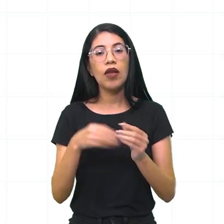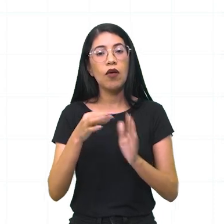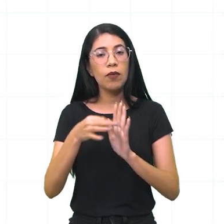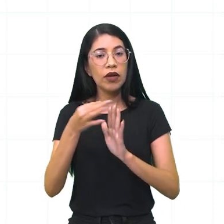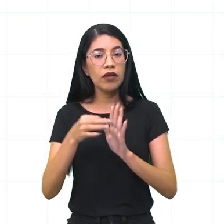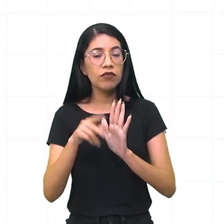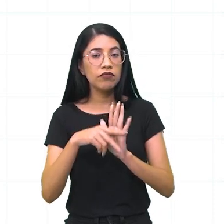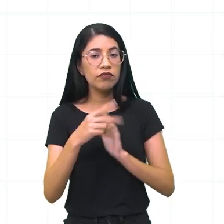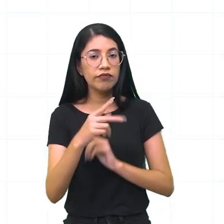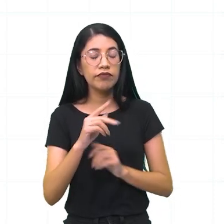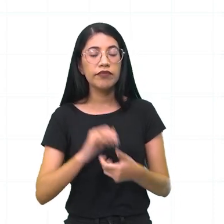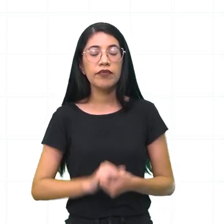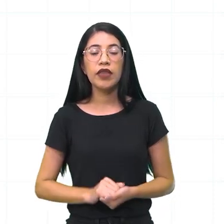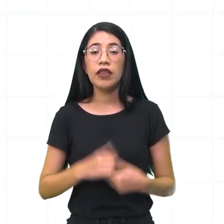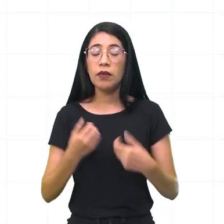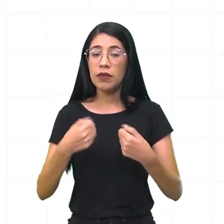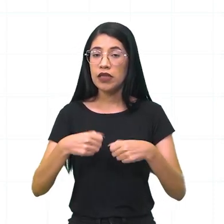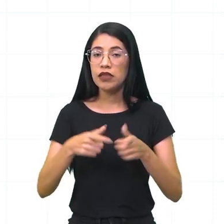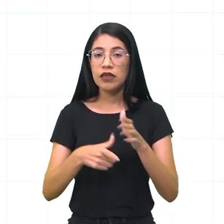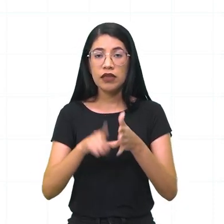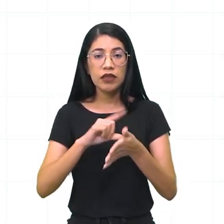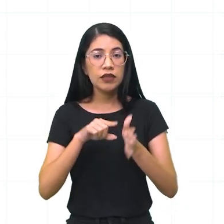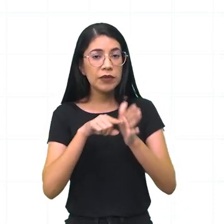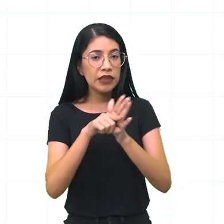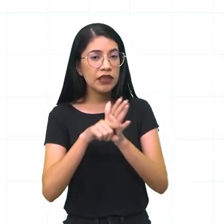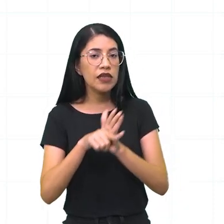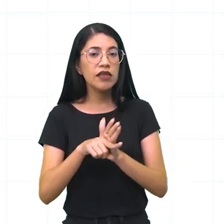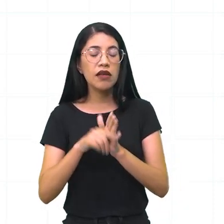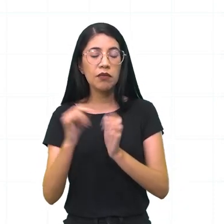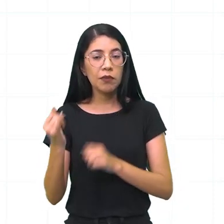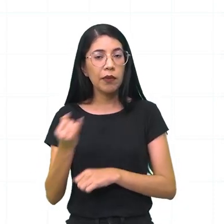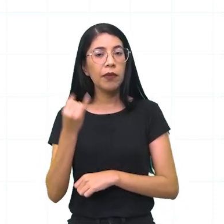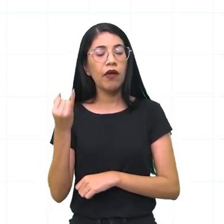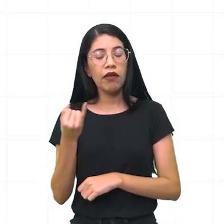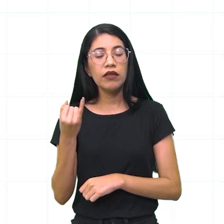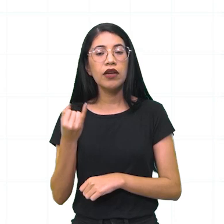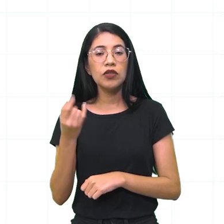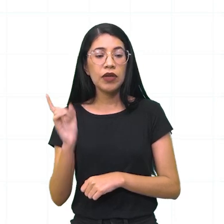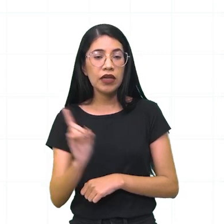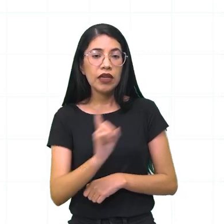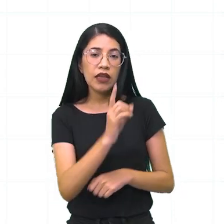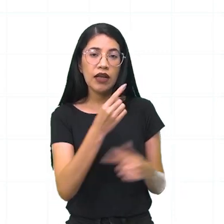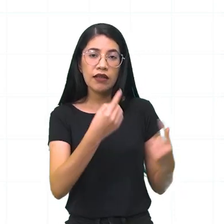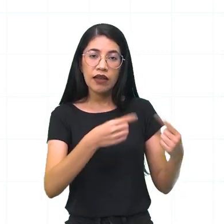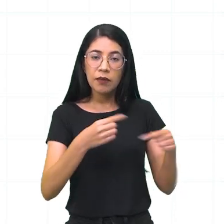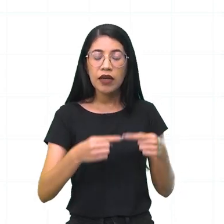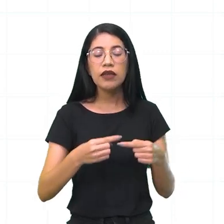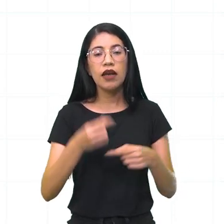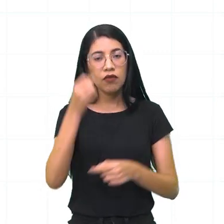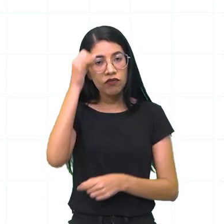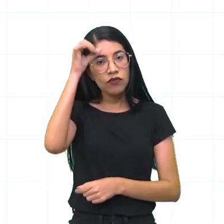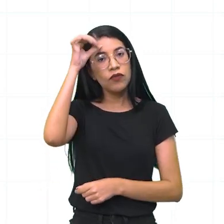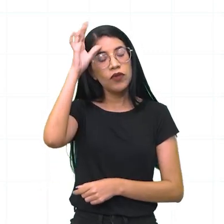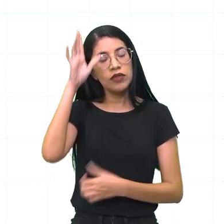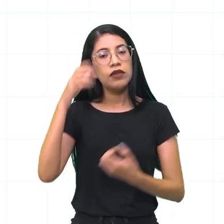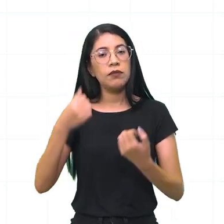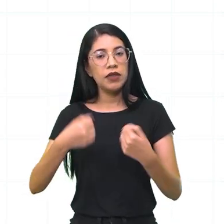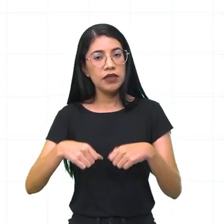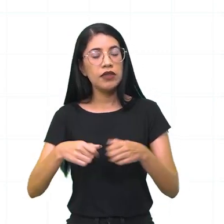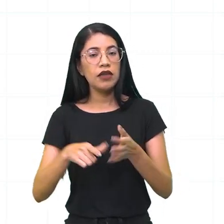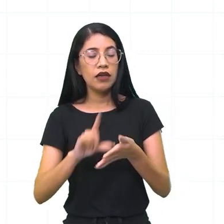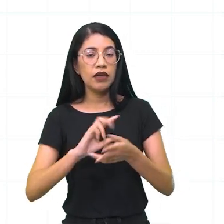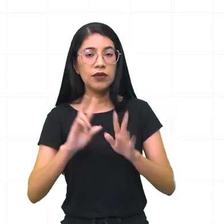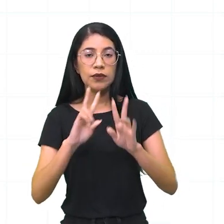acredita, tá bom? Então, pesquisar é super importante para você ir para um debate, né? Ter o conhecimento, então,